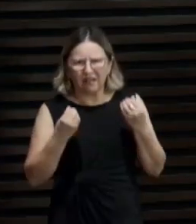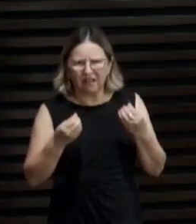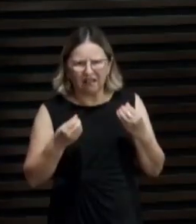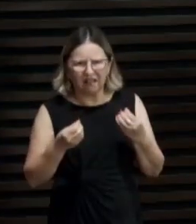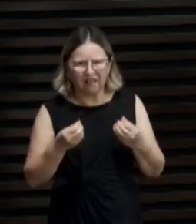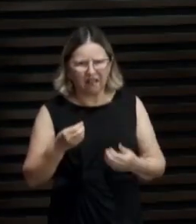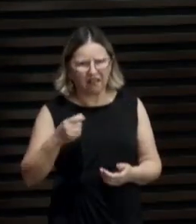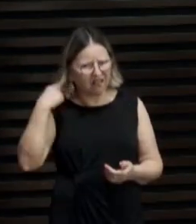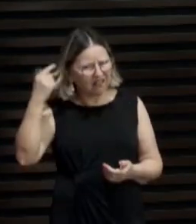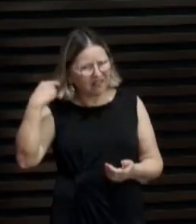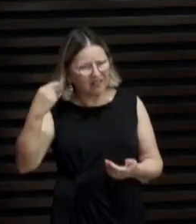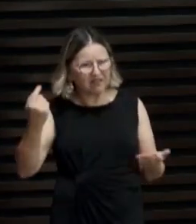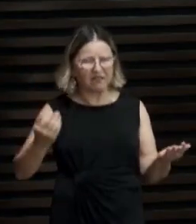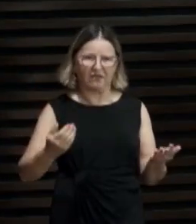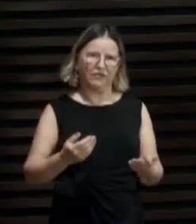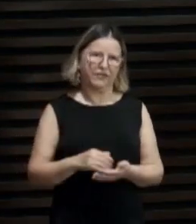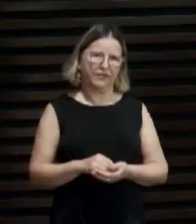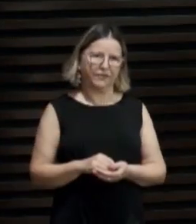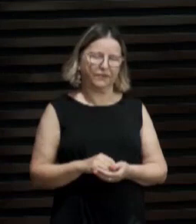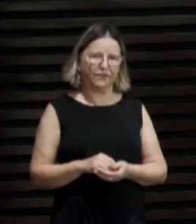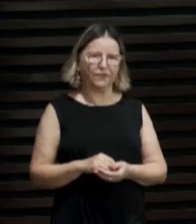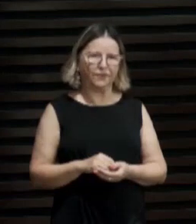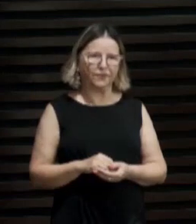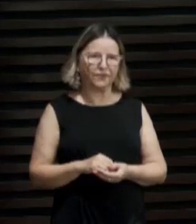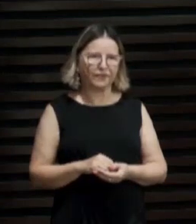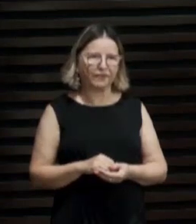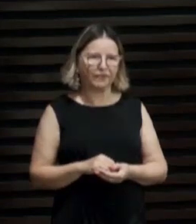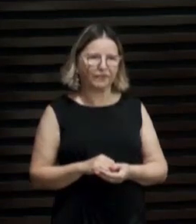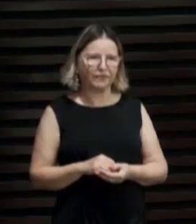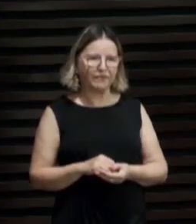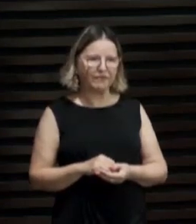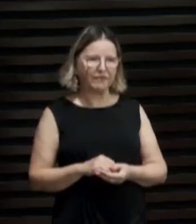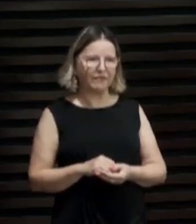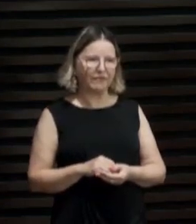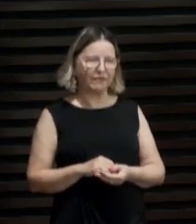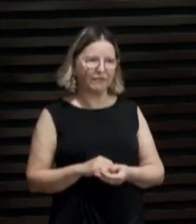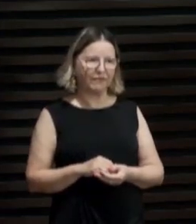pouquinho de sensatez e a verdade no coração.